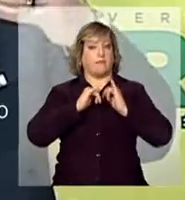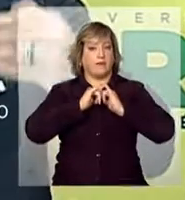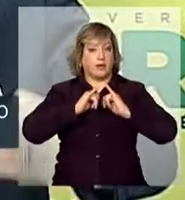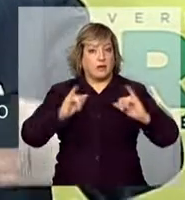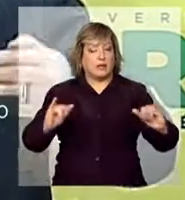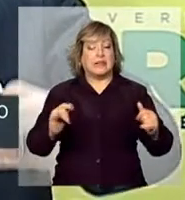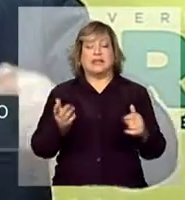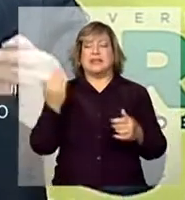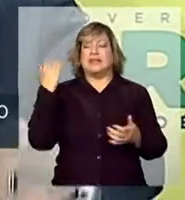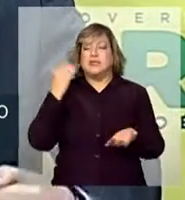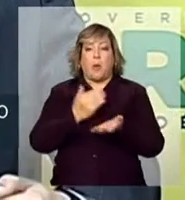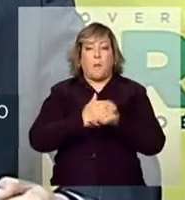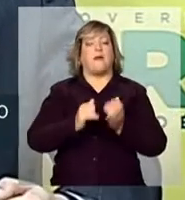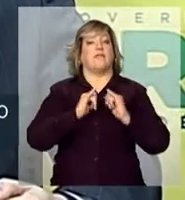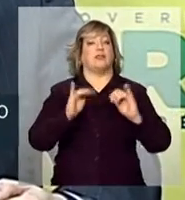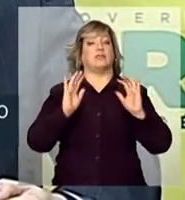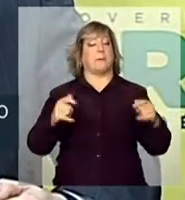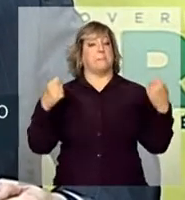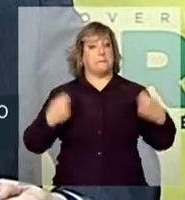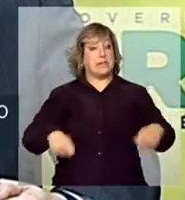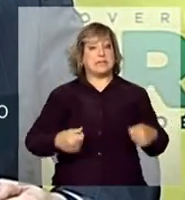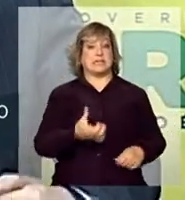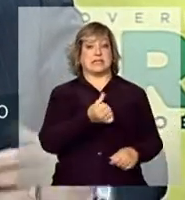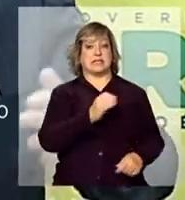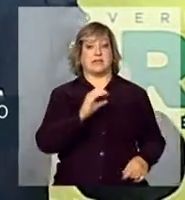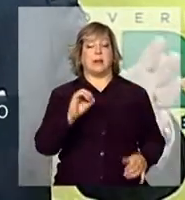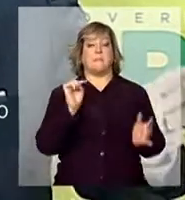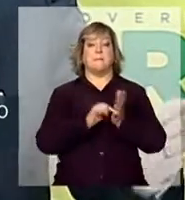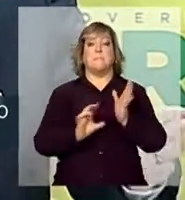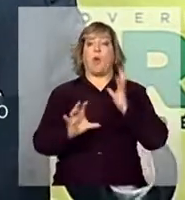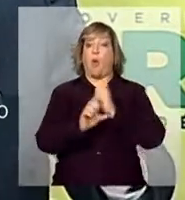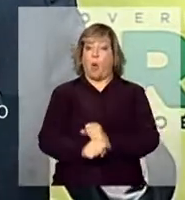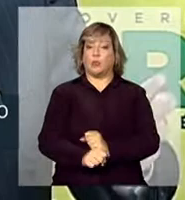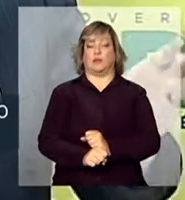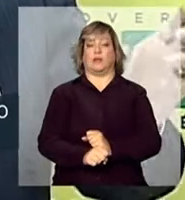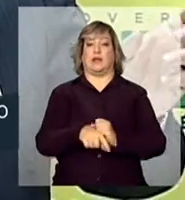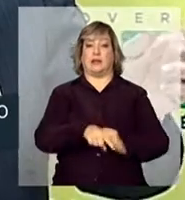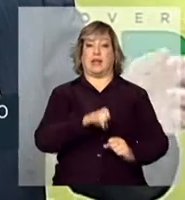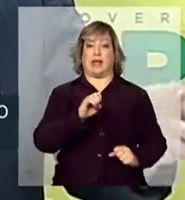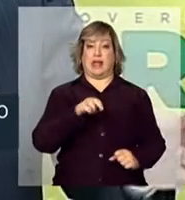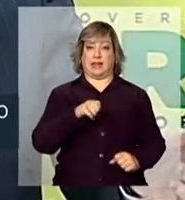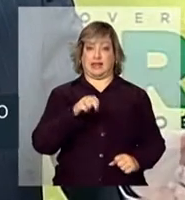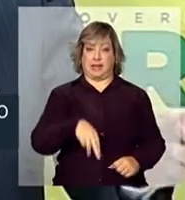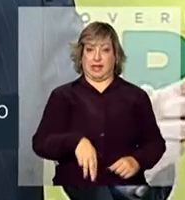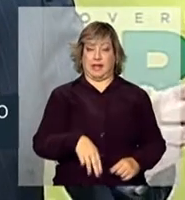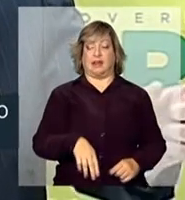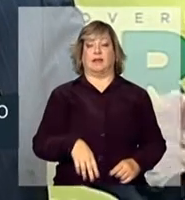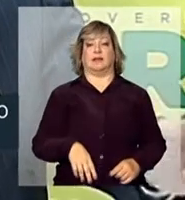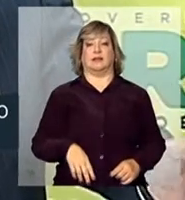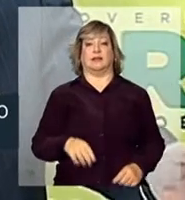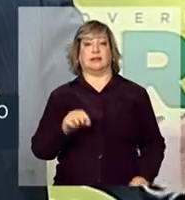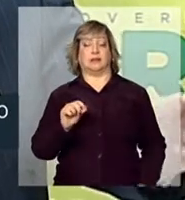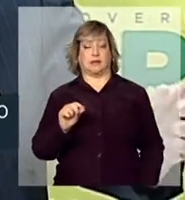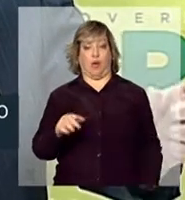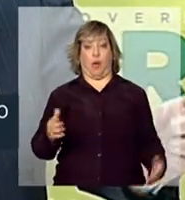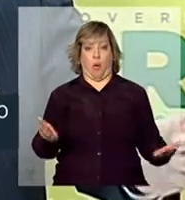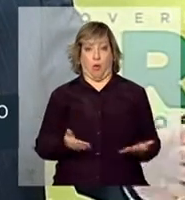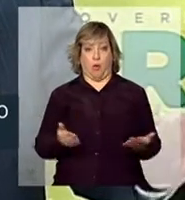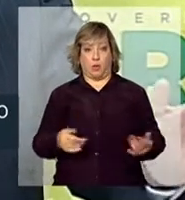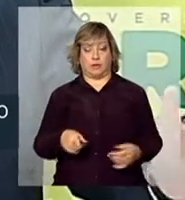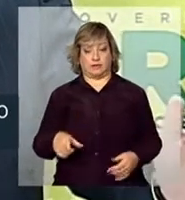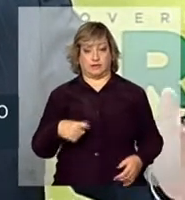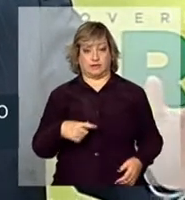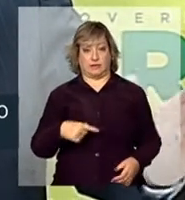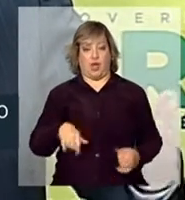Desde o Primeiro Momento foi isso então se no primeiro momento houve nós abrirmos para os alunos